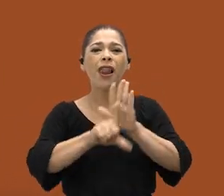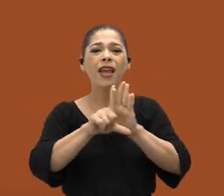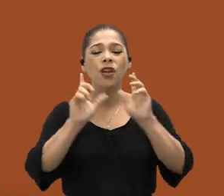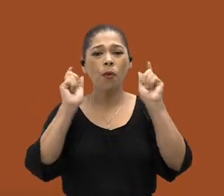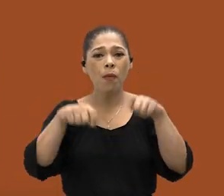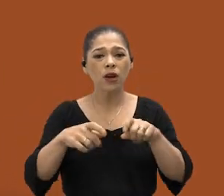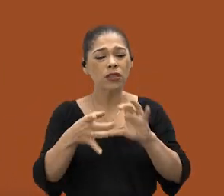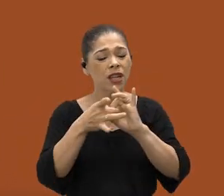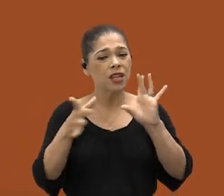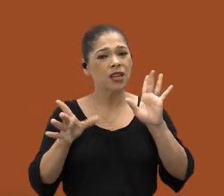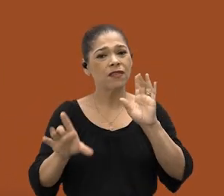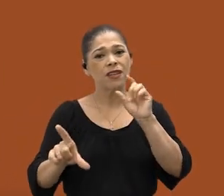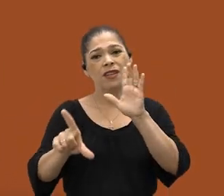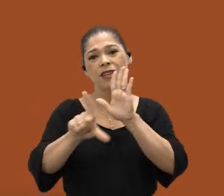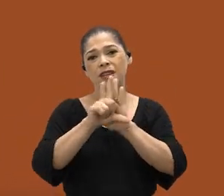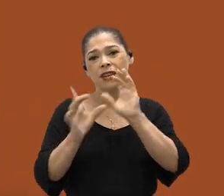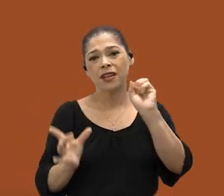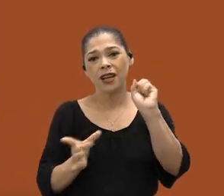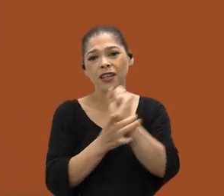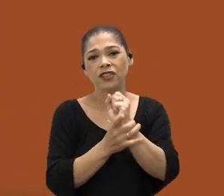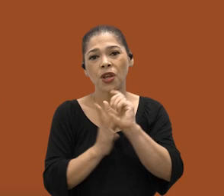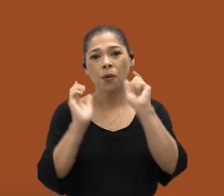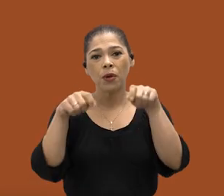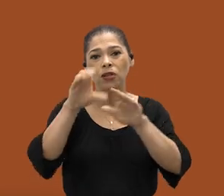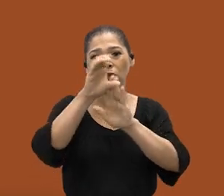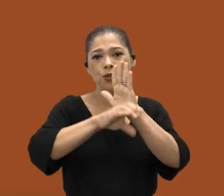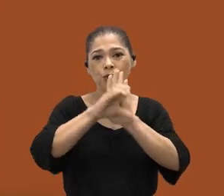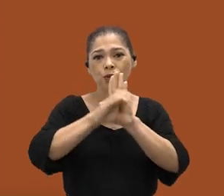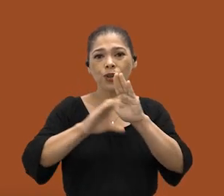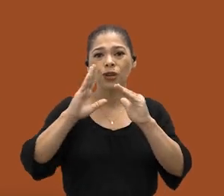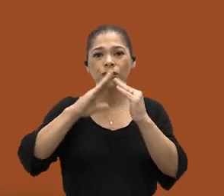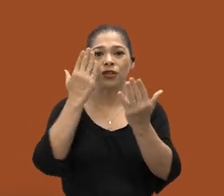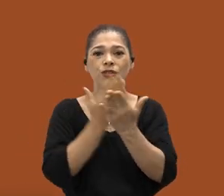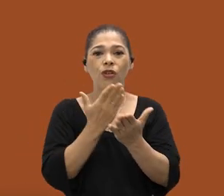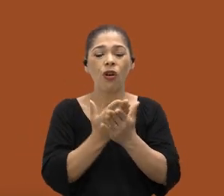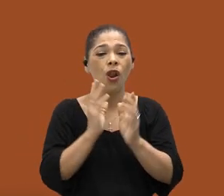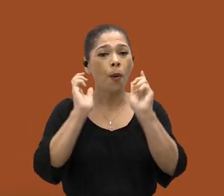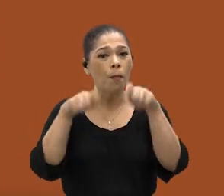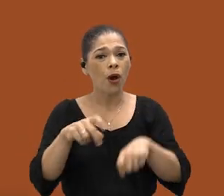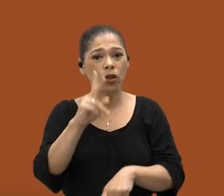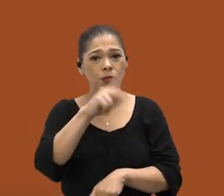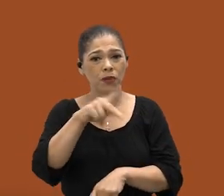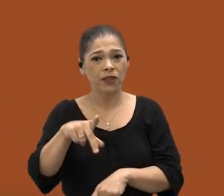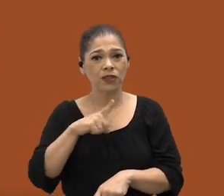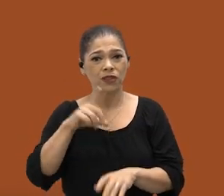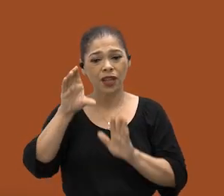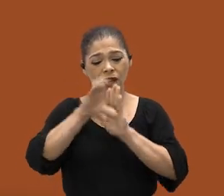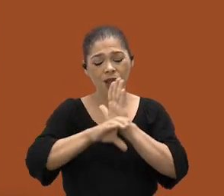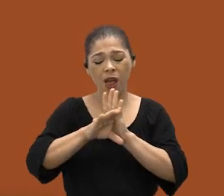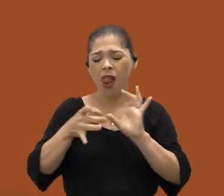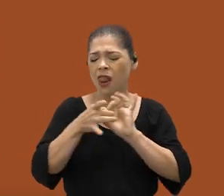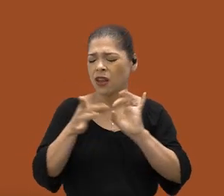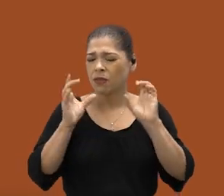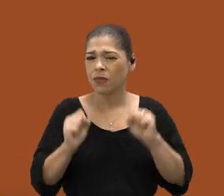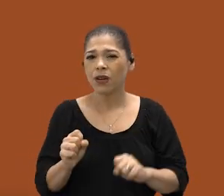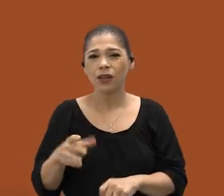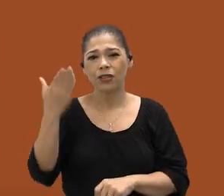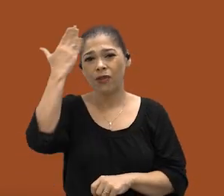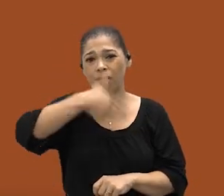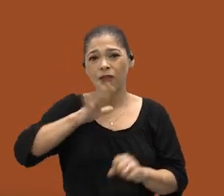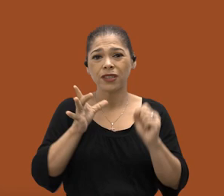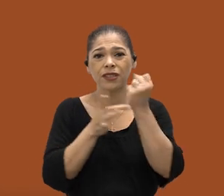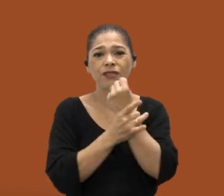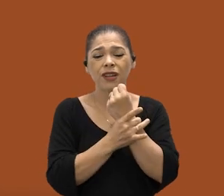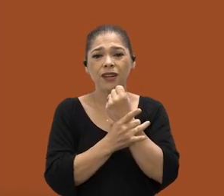uma lei que eu possa falar isso de maneira tranquila que faça parte do currículo com facilidade pelo professor você tem isso um currículo para gente é